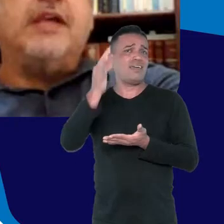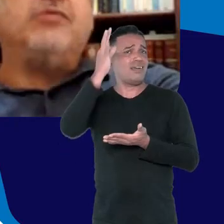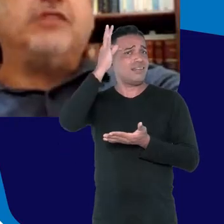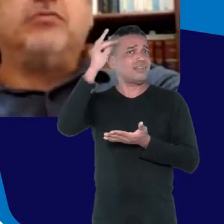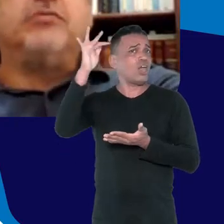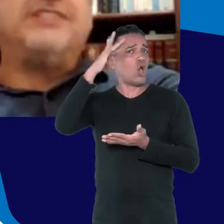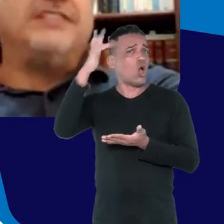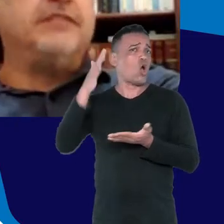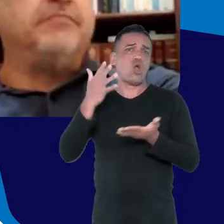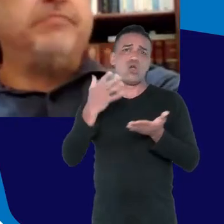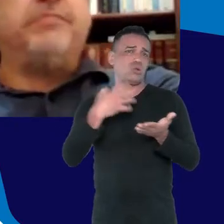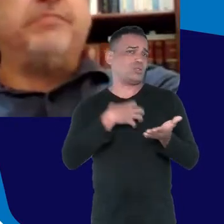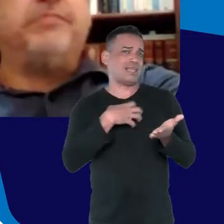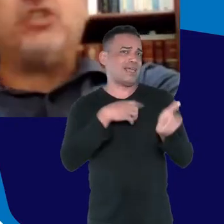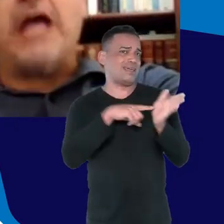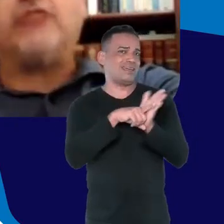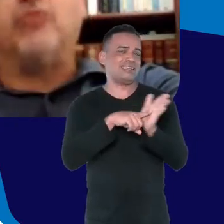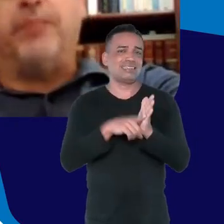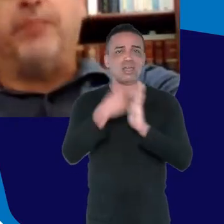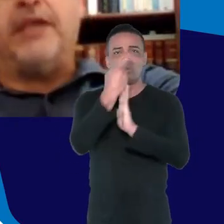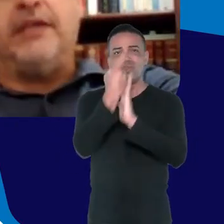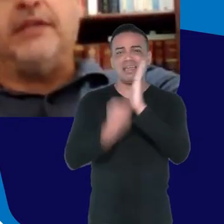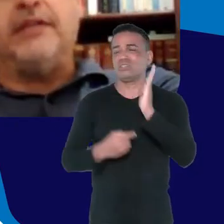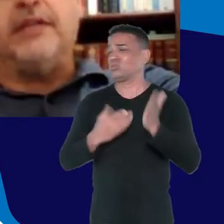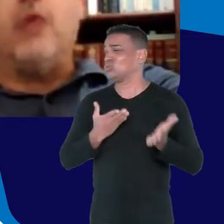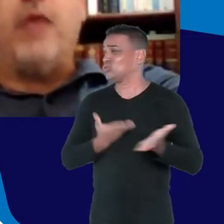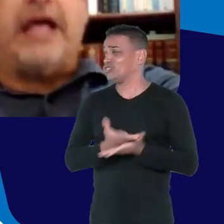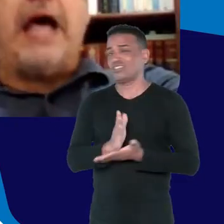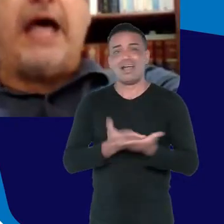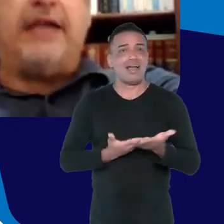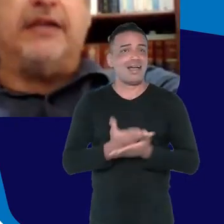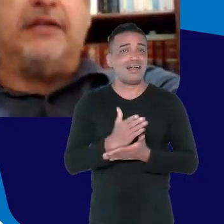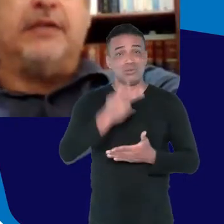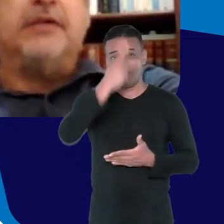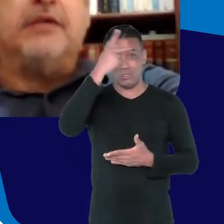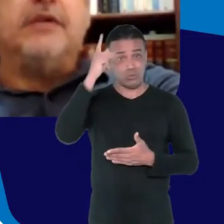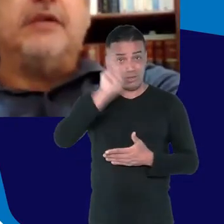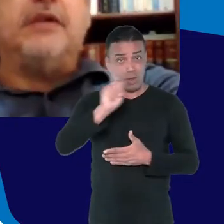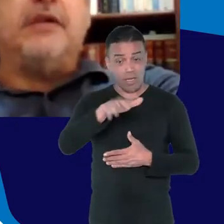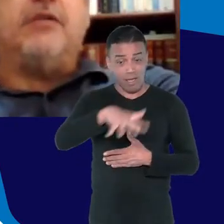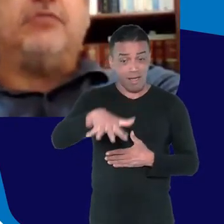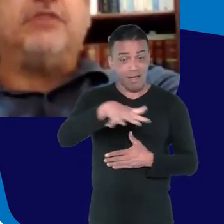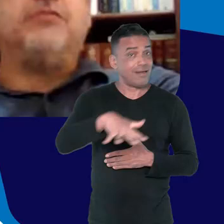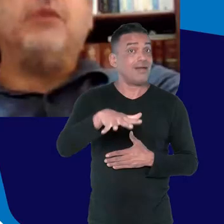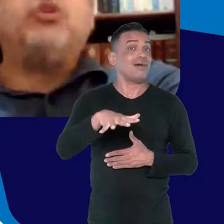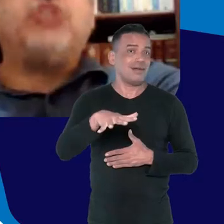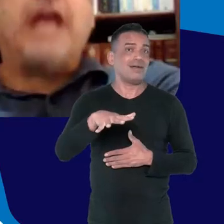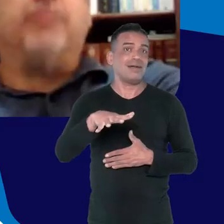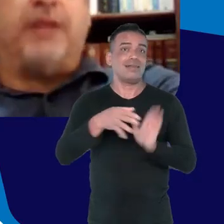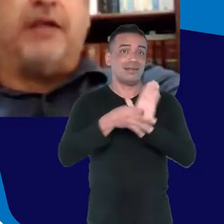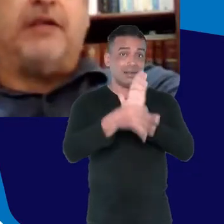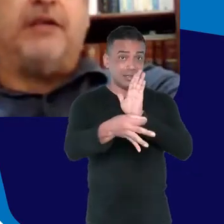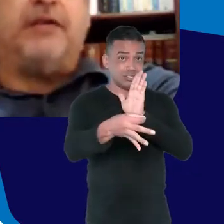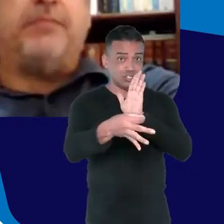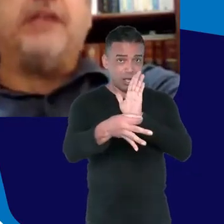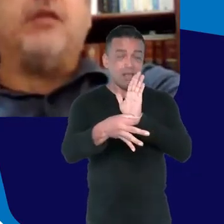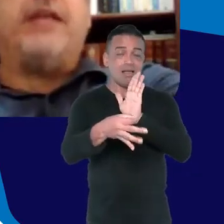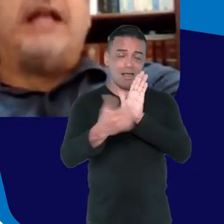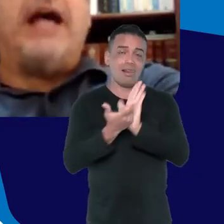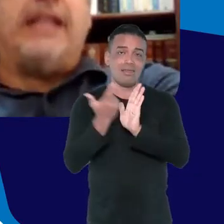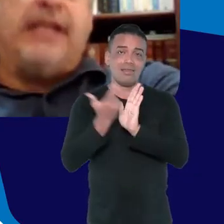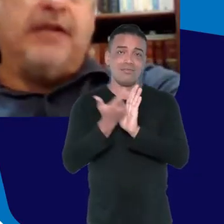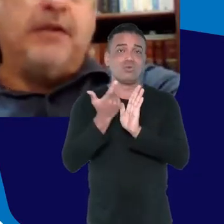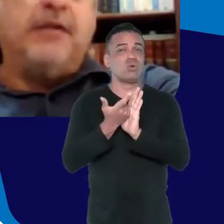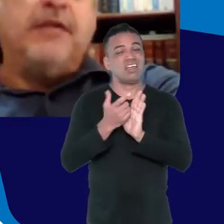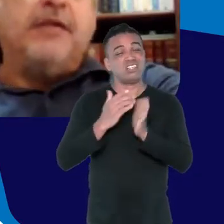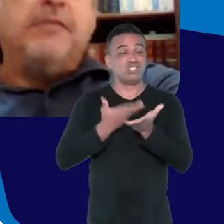É um texto assim, chato para quem não é da área, é um texto meio chato para quem não é